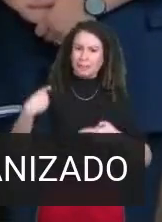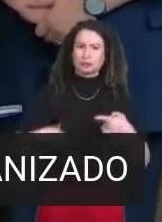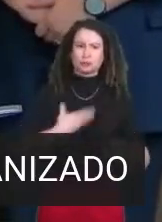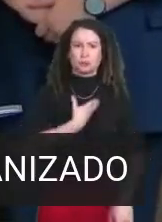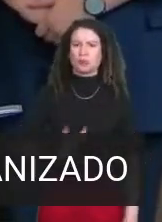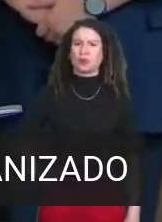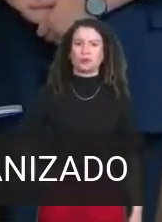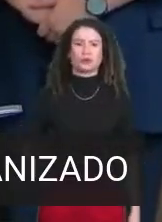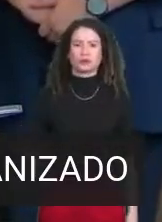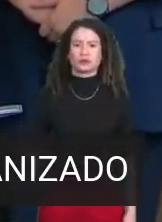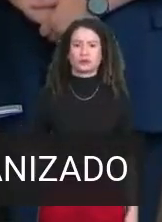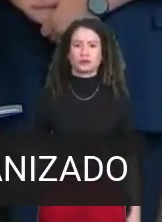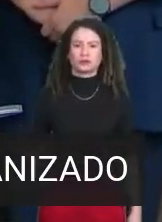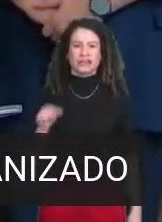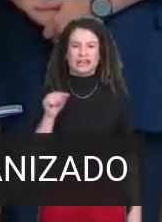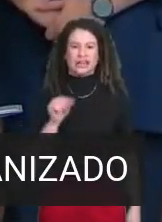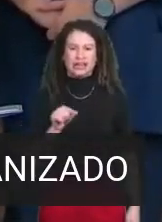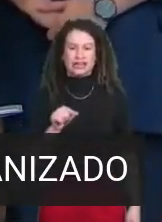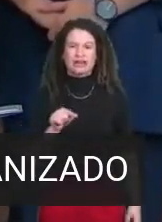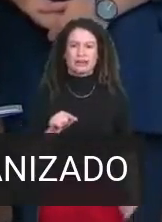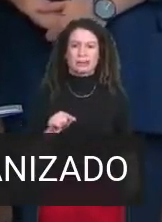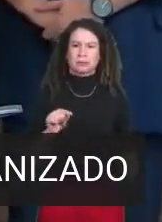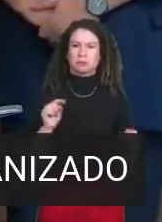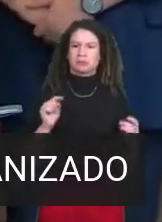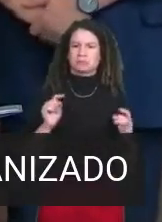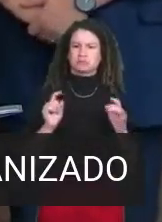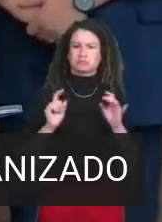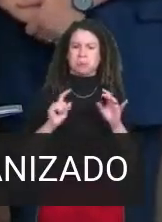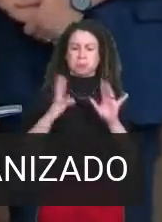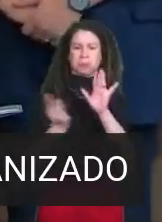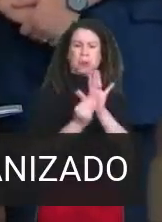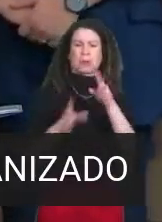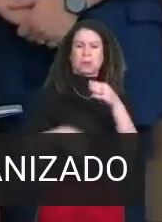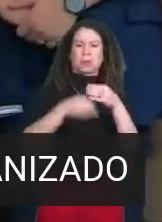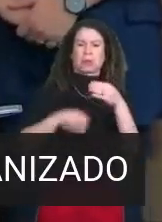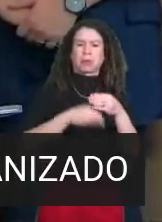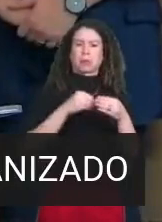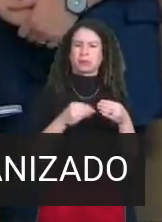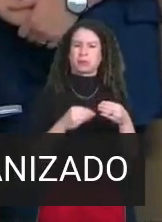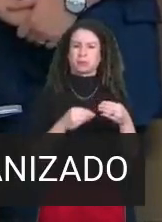Exageros, extremismos. E nós não podemos incorrer nisto.